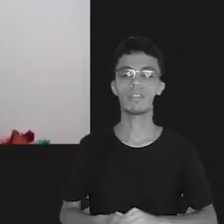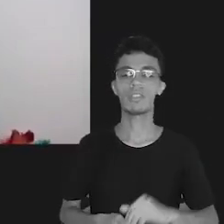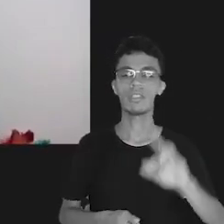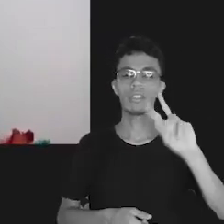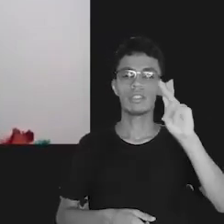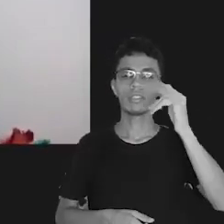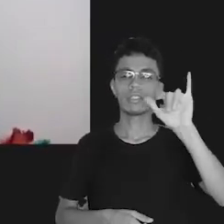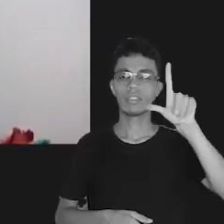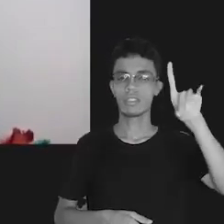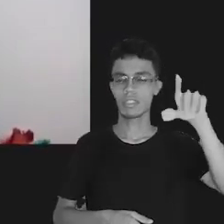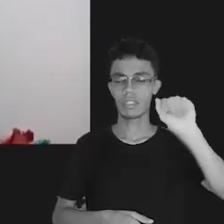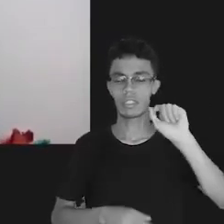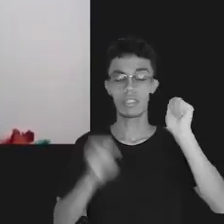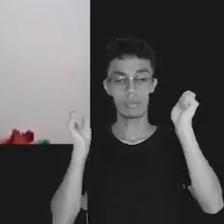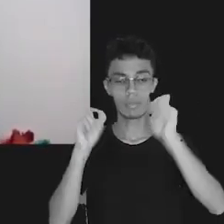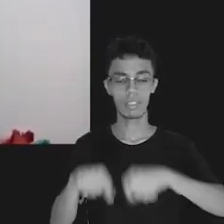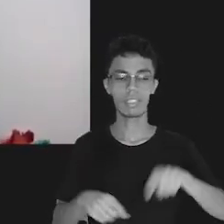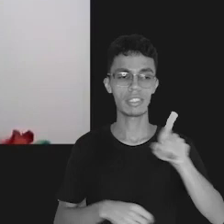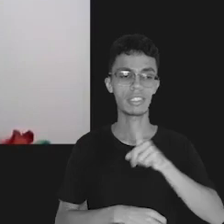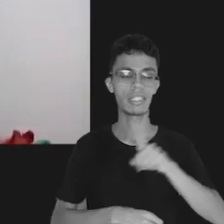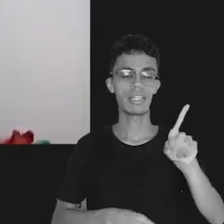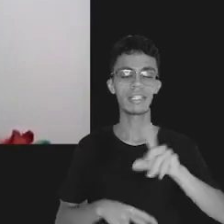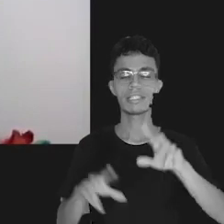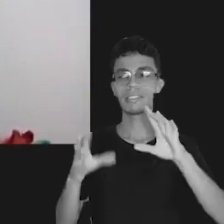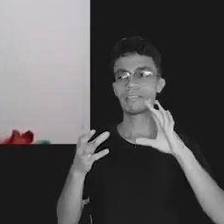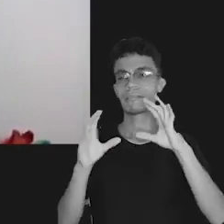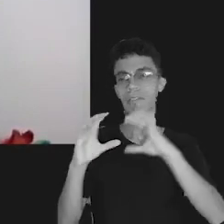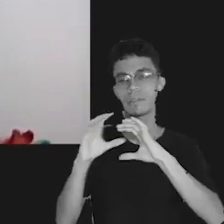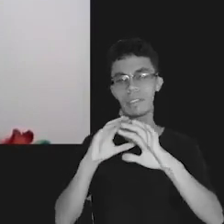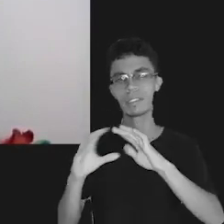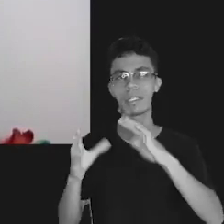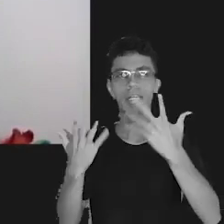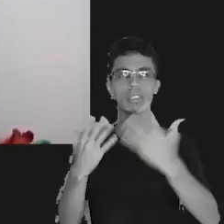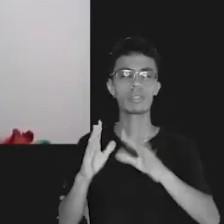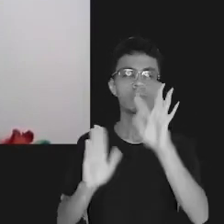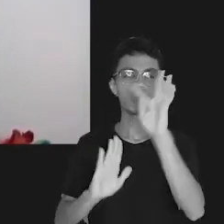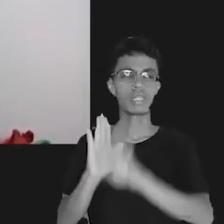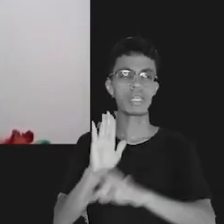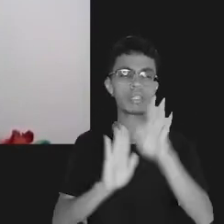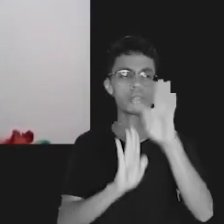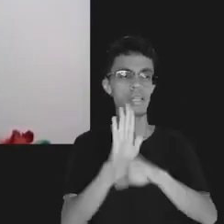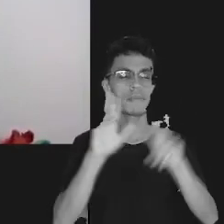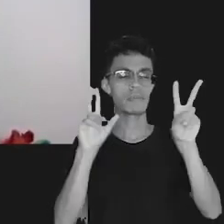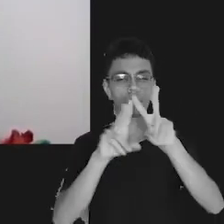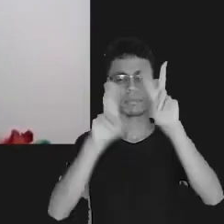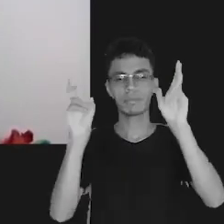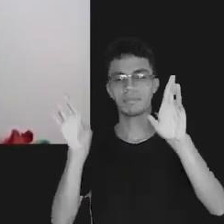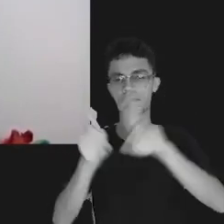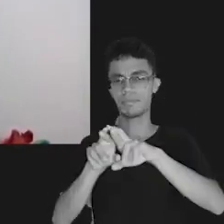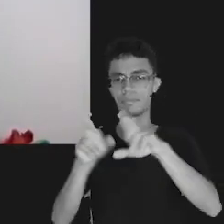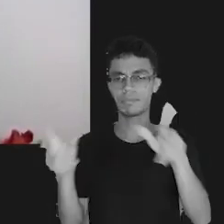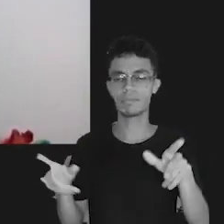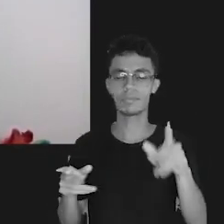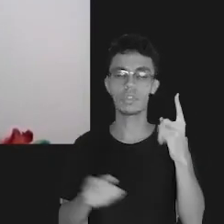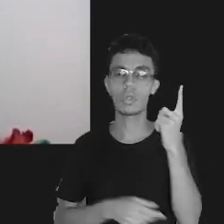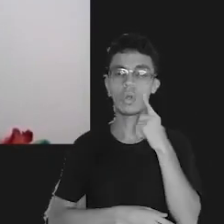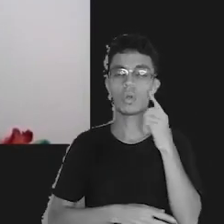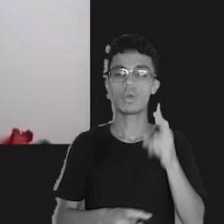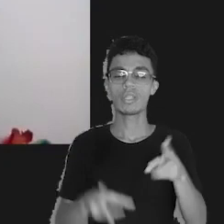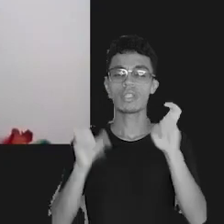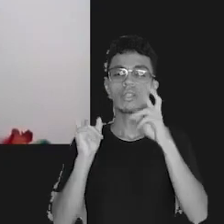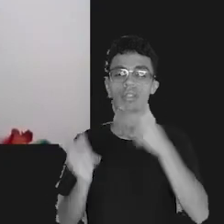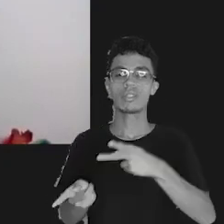a Hilda traz, a capacidade dela em termos de diálogo com vários estilos, várias temáticas. Vendo